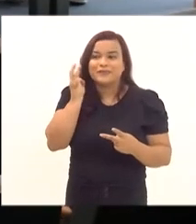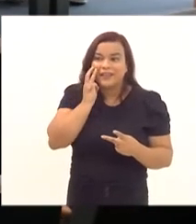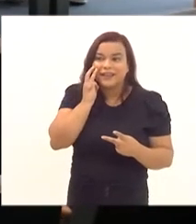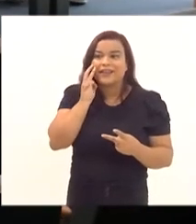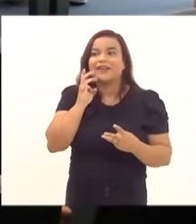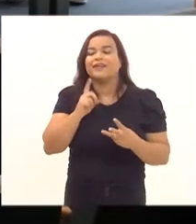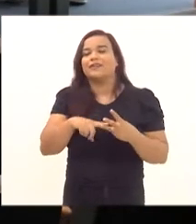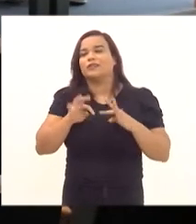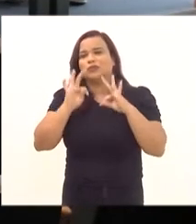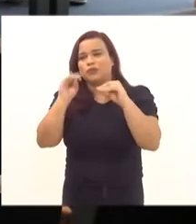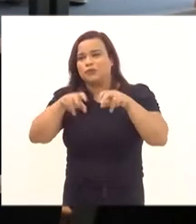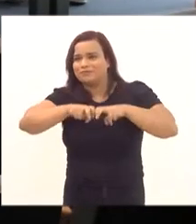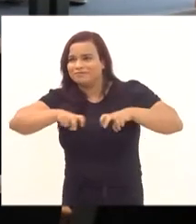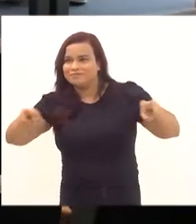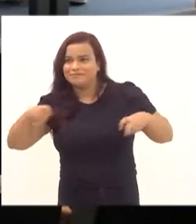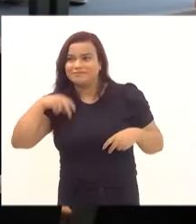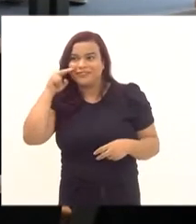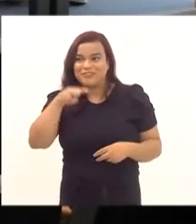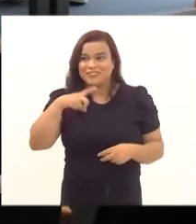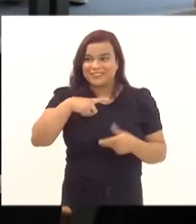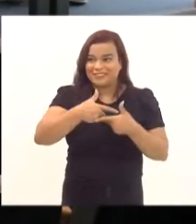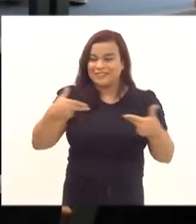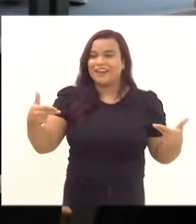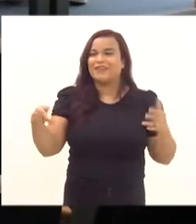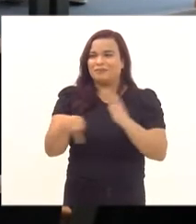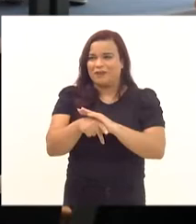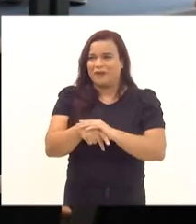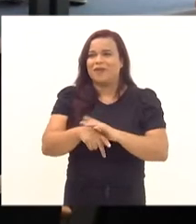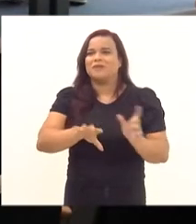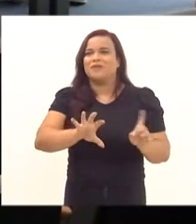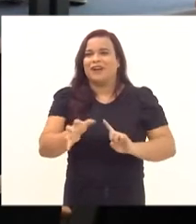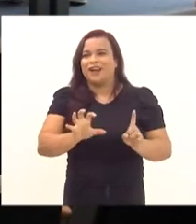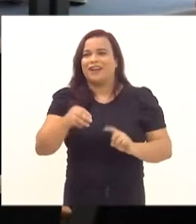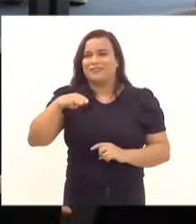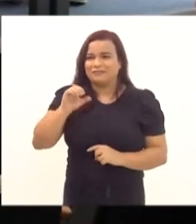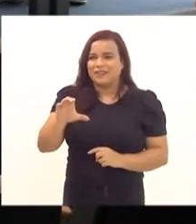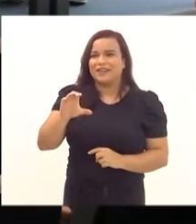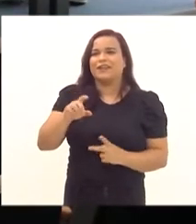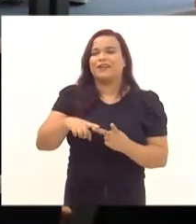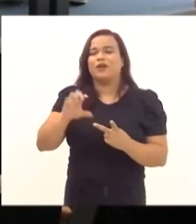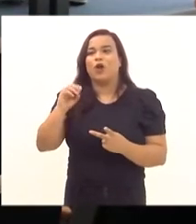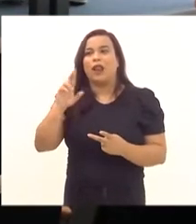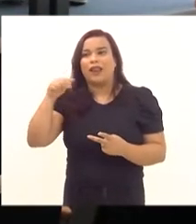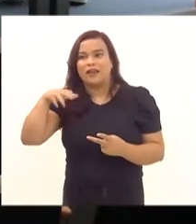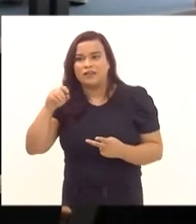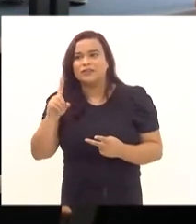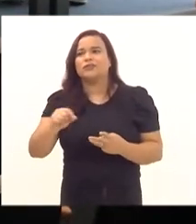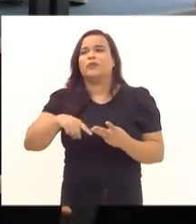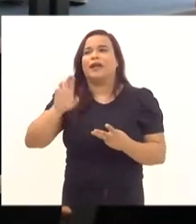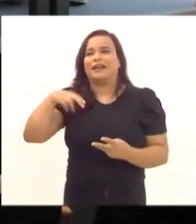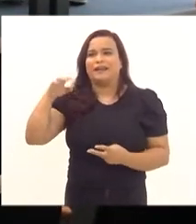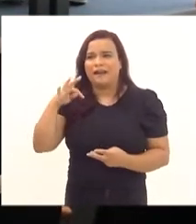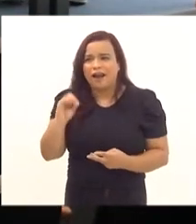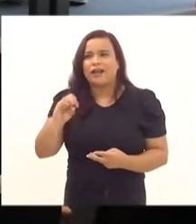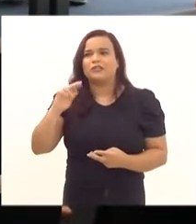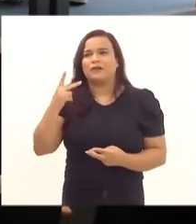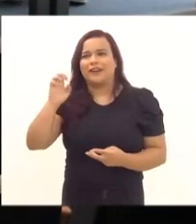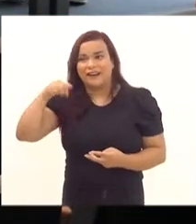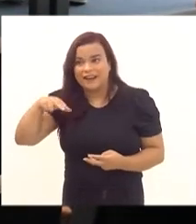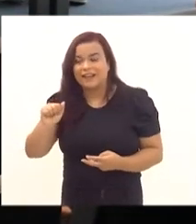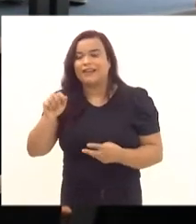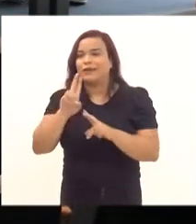compõem a mesa E eu tô vendo aqui companheiros da Rádio MEC comandando de Leon Renato Rocha Helena Teodoro e o